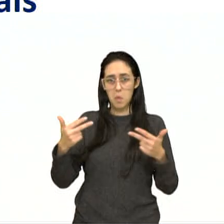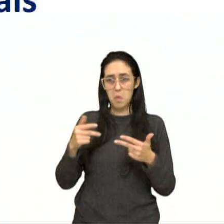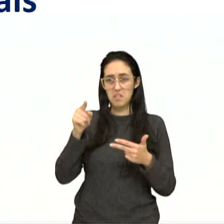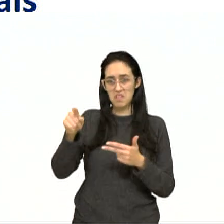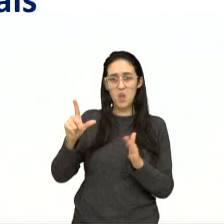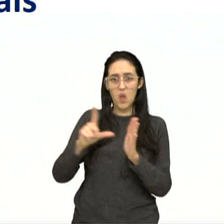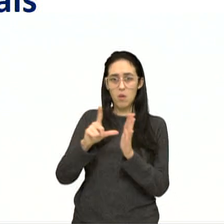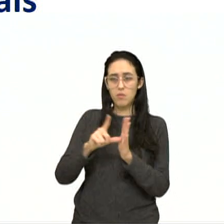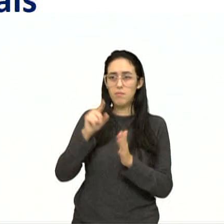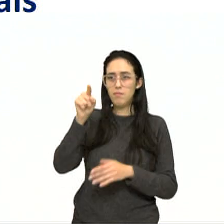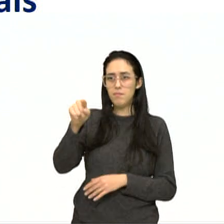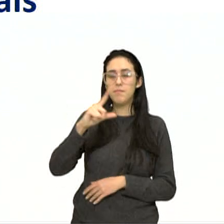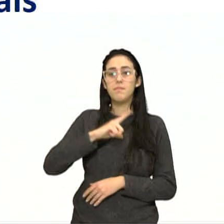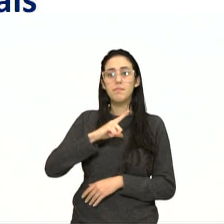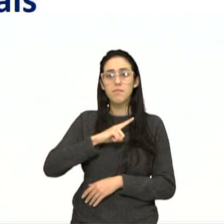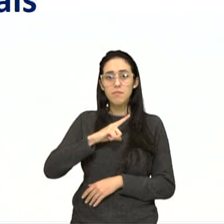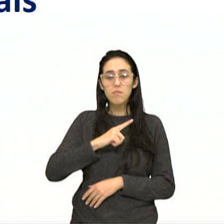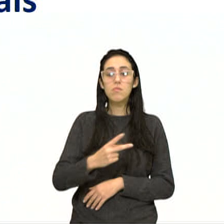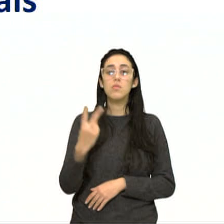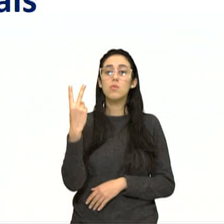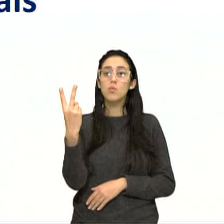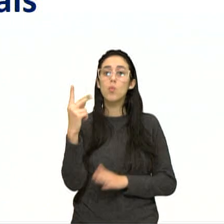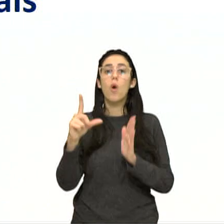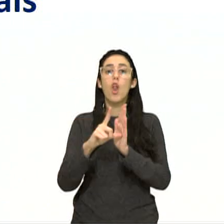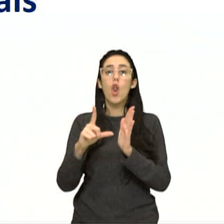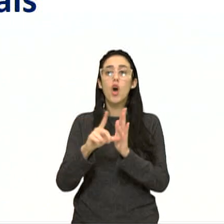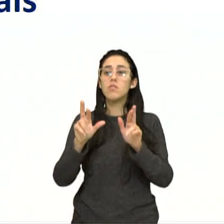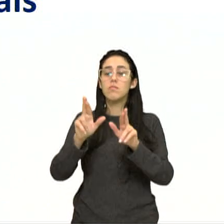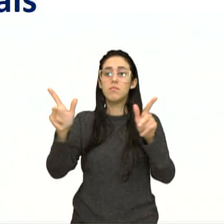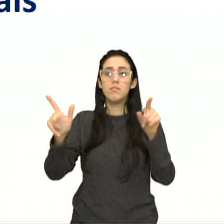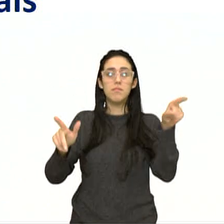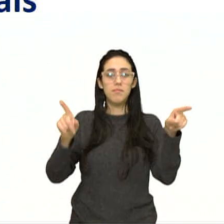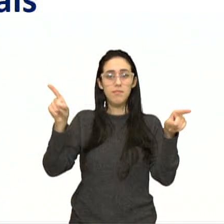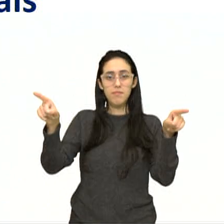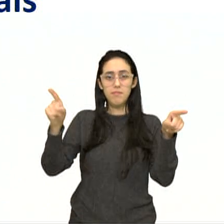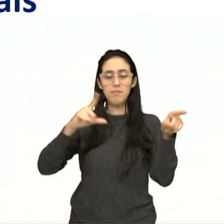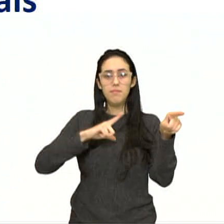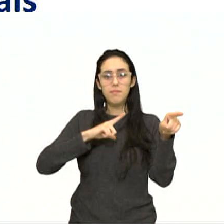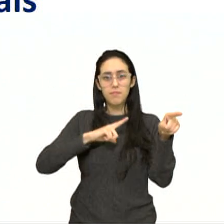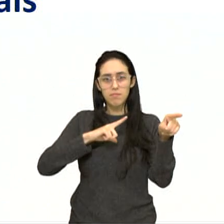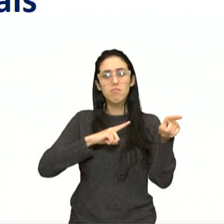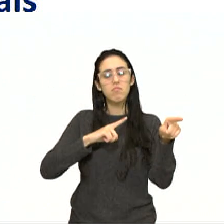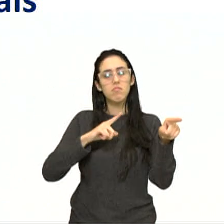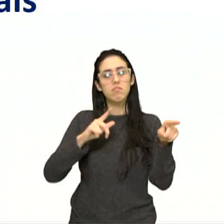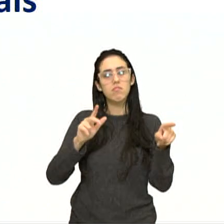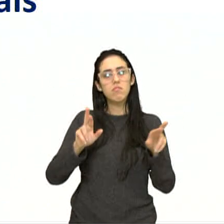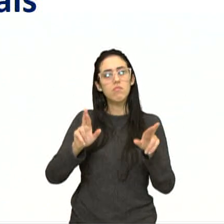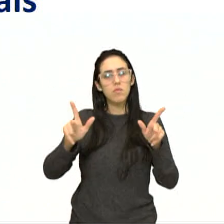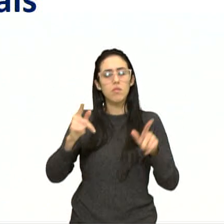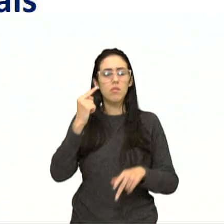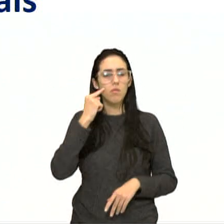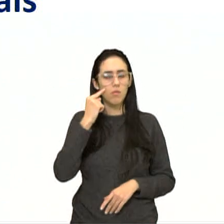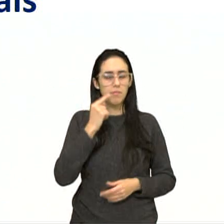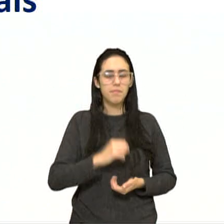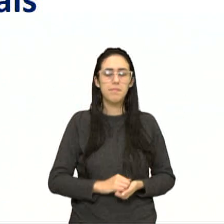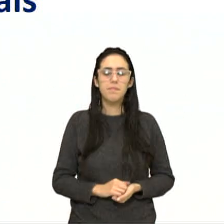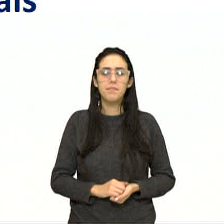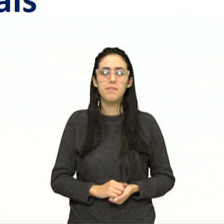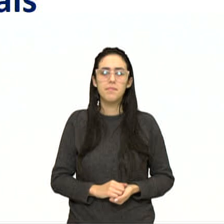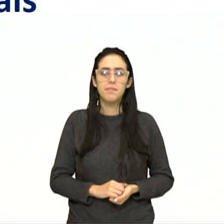em 2 lojas diferentes nas seguintes condições. Então, uma condição algébrica. Vamos trabalhar nossa imaginação